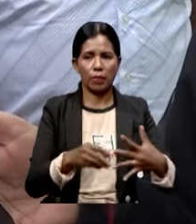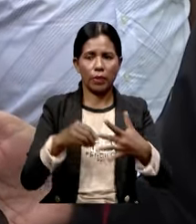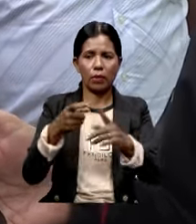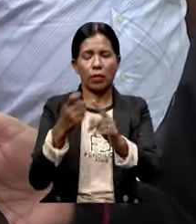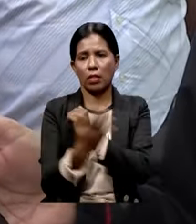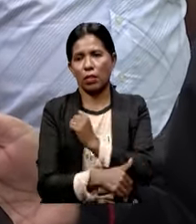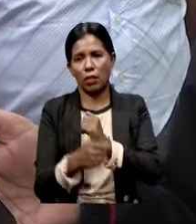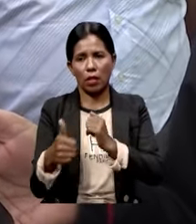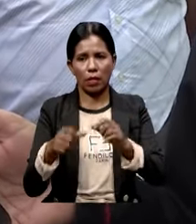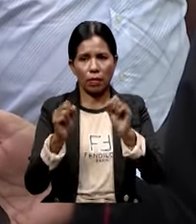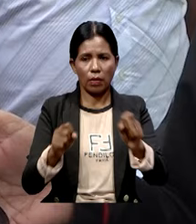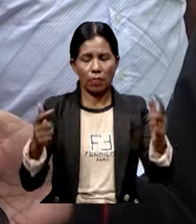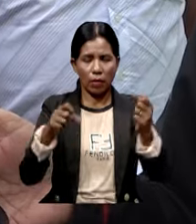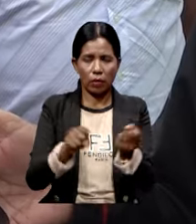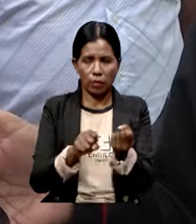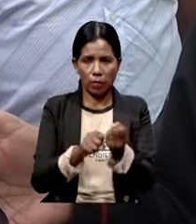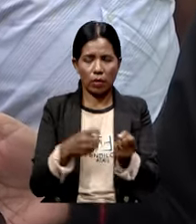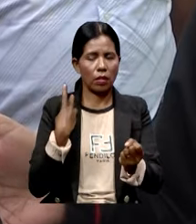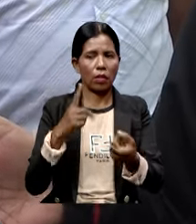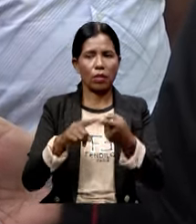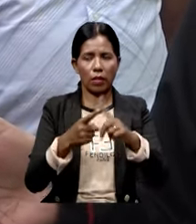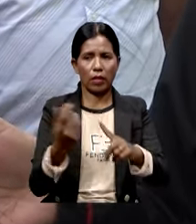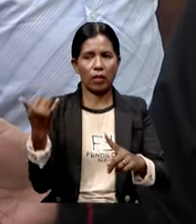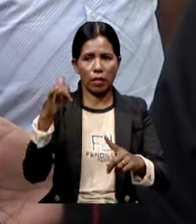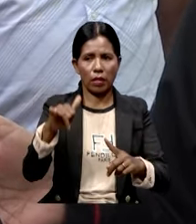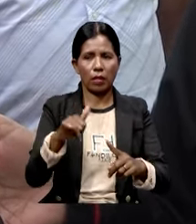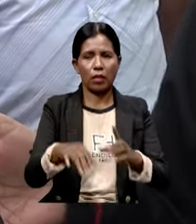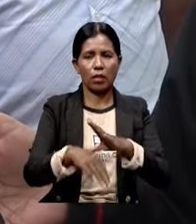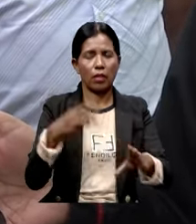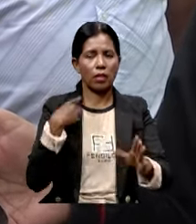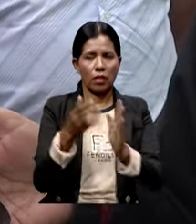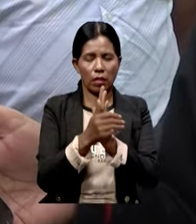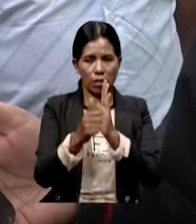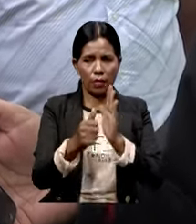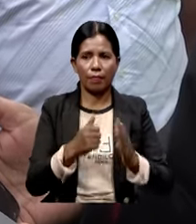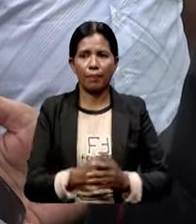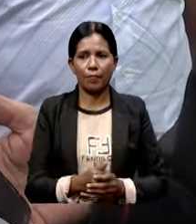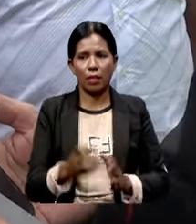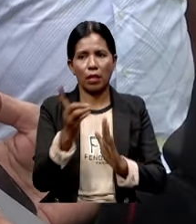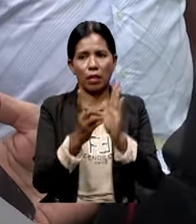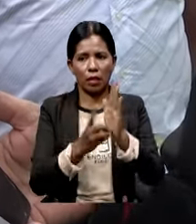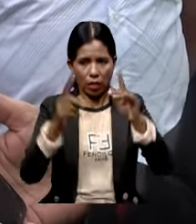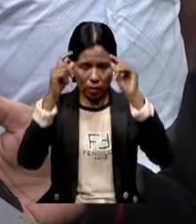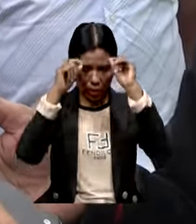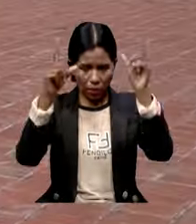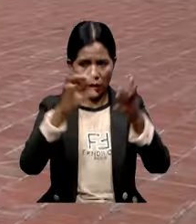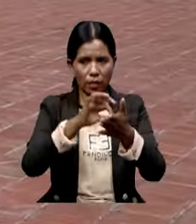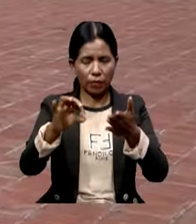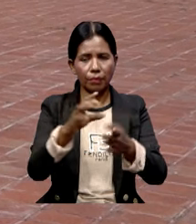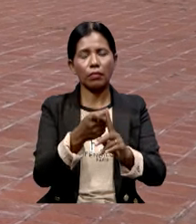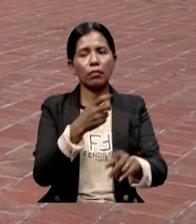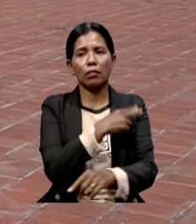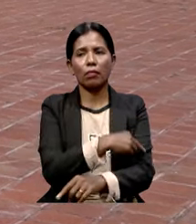Serailio, a ter bem mais apoio e ter mais luz, a ter bem a saída e ter capacidade. Ter dados desde Timor-Leste assina acordo